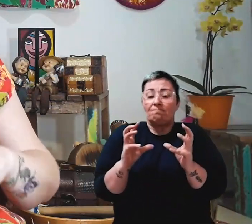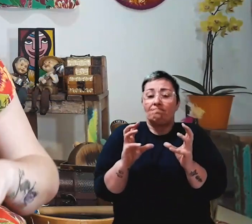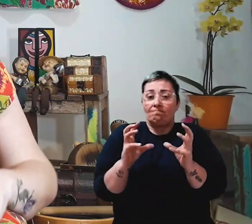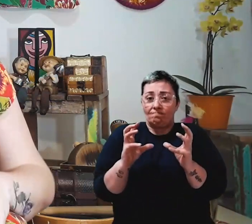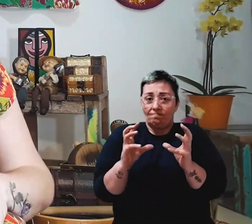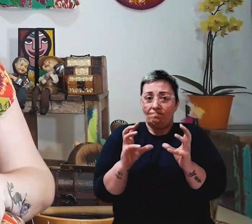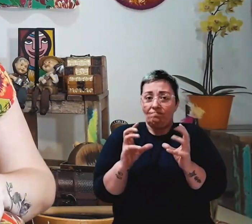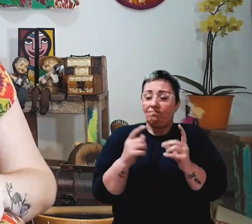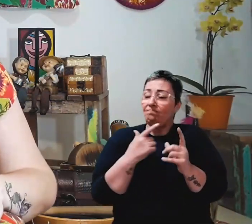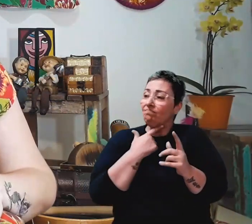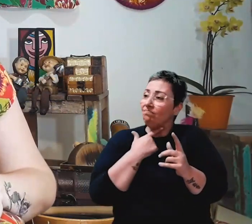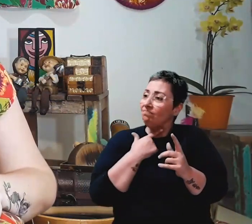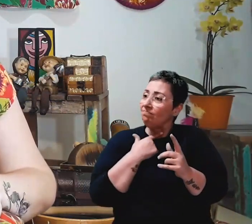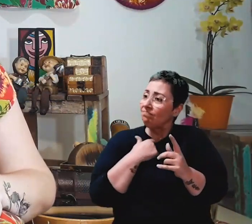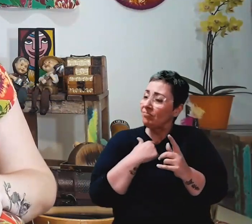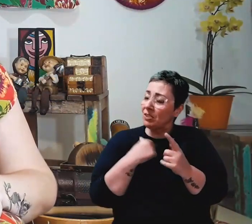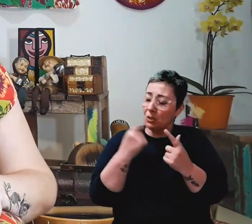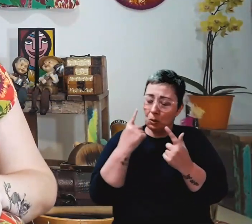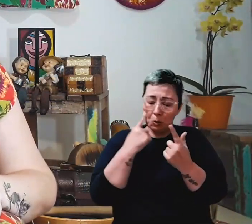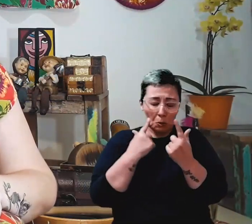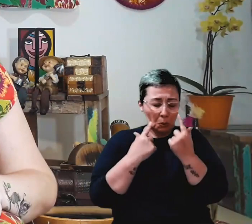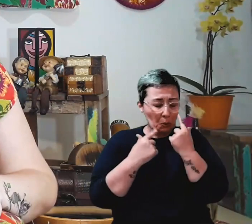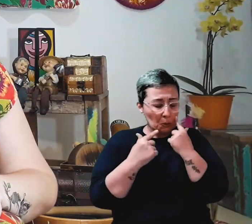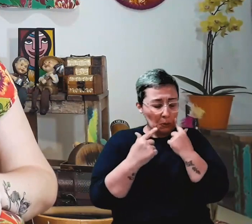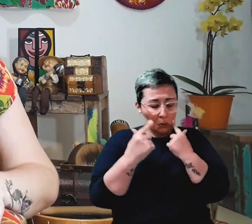com uma vontade de chorar.